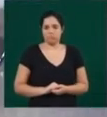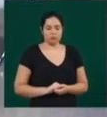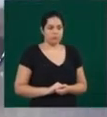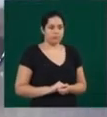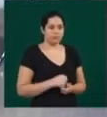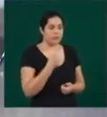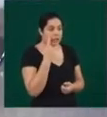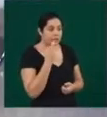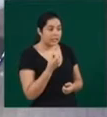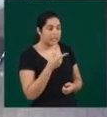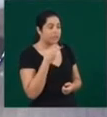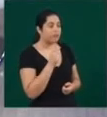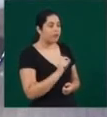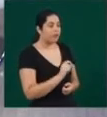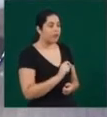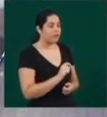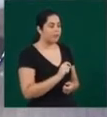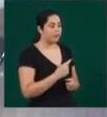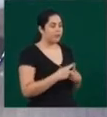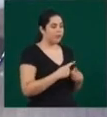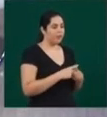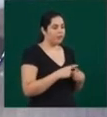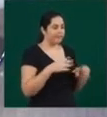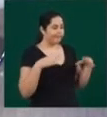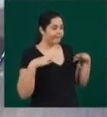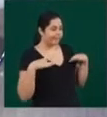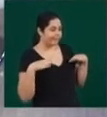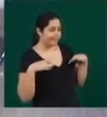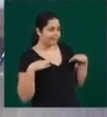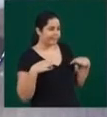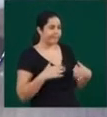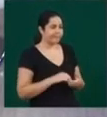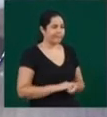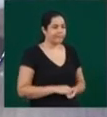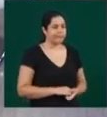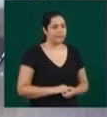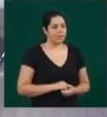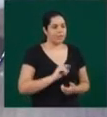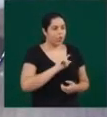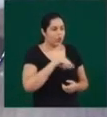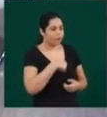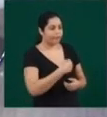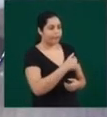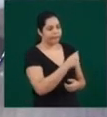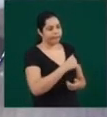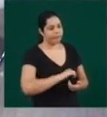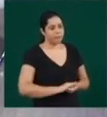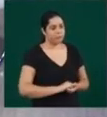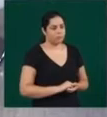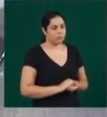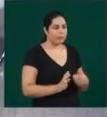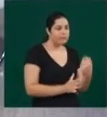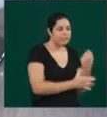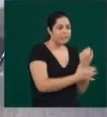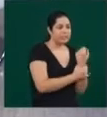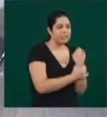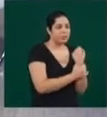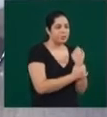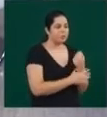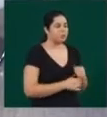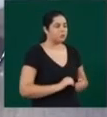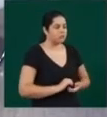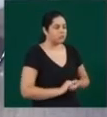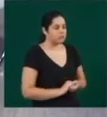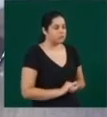é interessante a gente trazer esse assunto, porque feriado de carnaval o pessoal costuma emendar, né? Isso. Só na próxima semana. E aí que a segurança, investir na segurança é cada